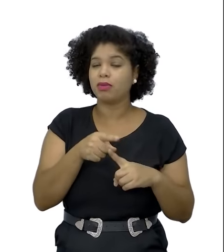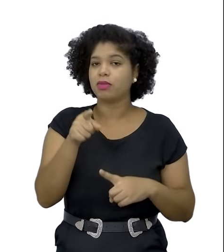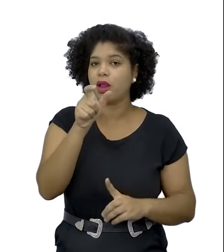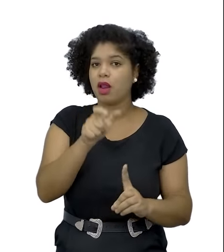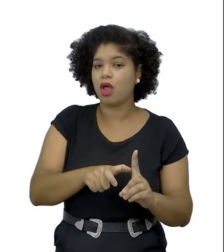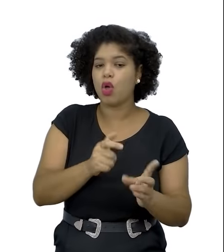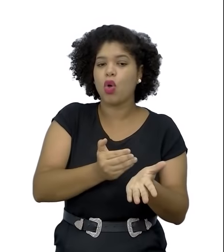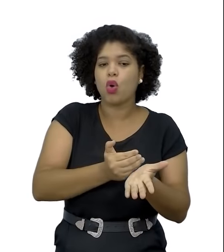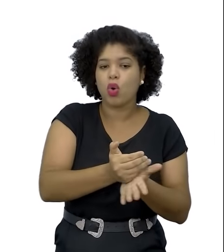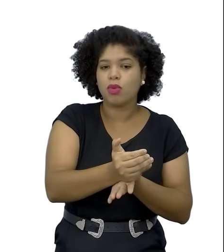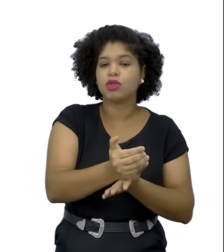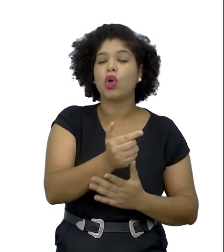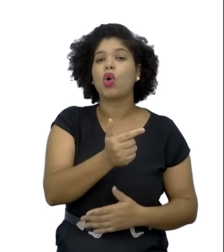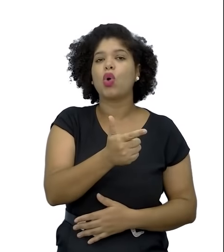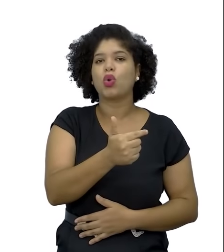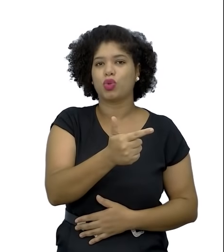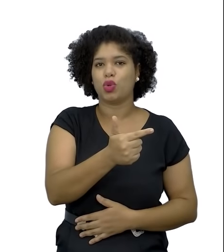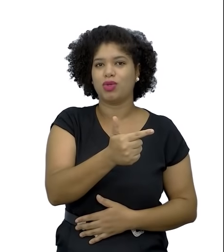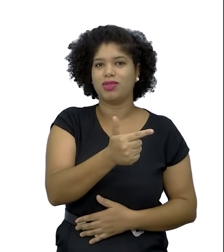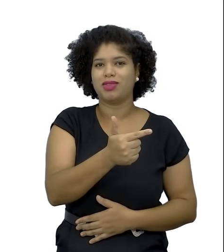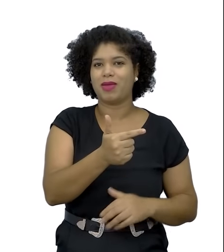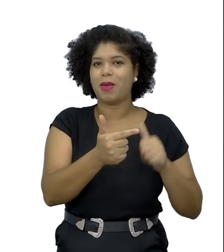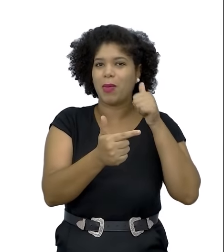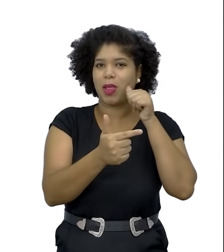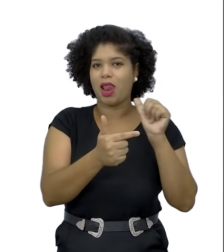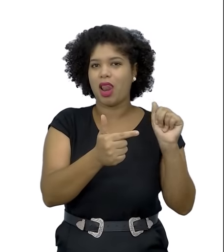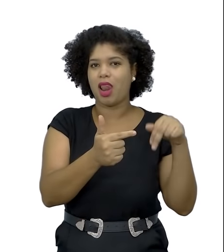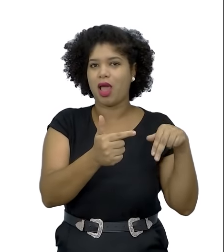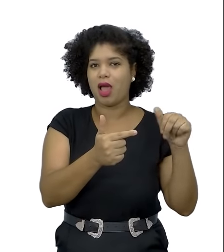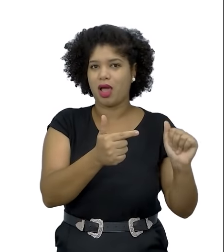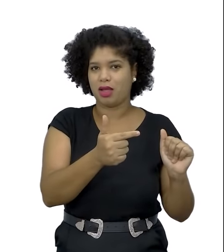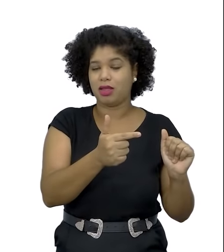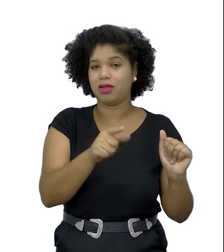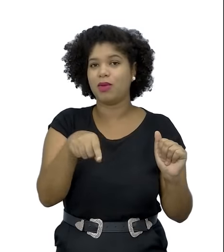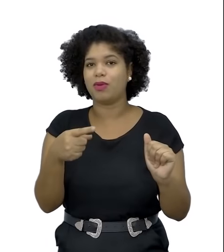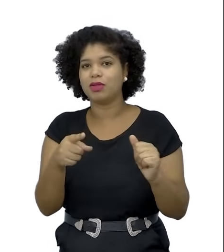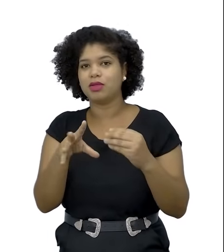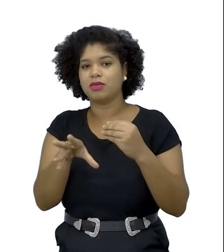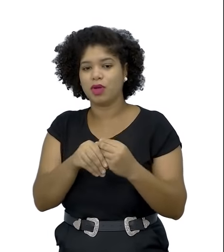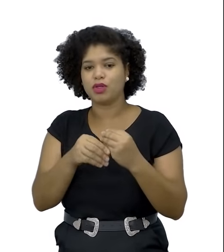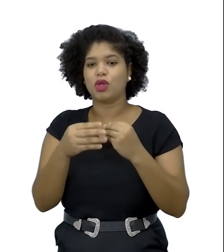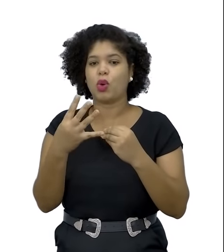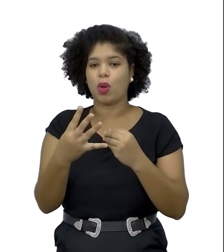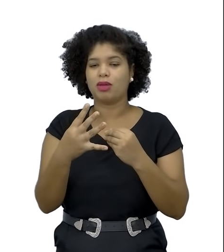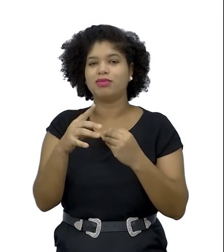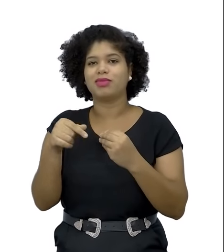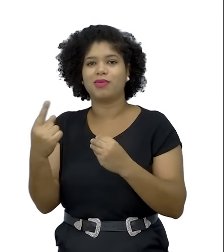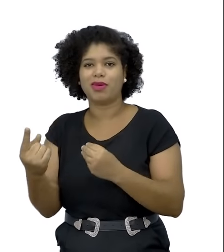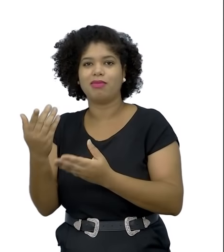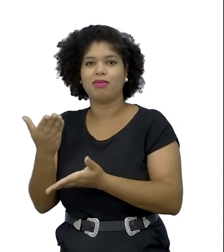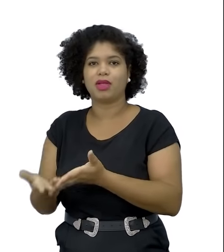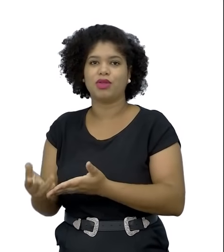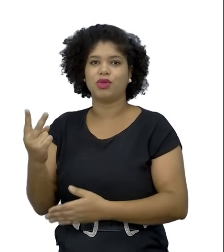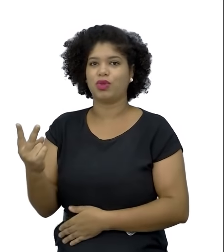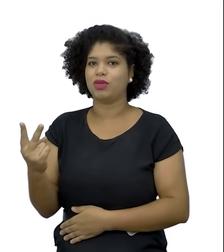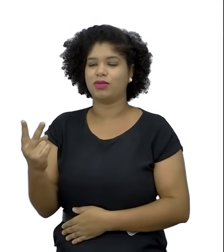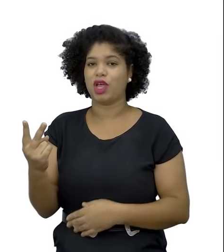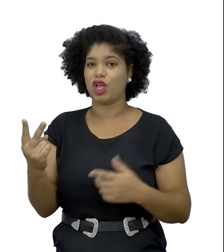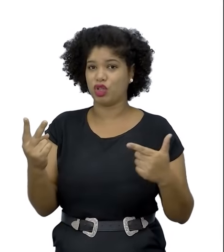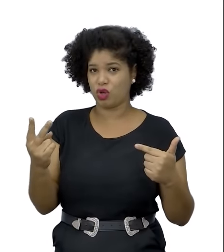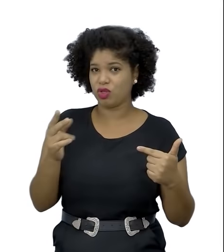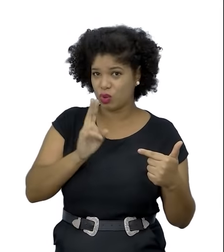primeira partida ela ganhou 4 e na segunda perdeu 2, ou seja, há uma mudança, ela não tem mais 12